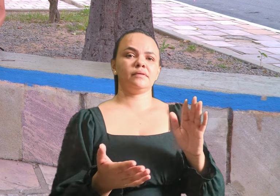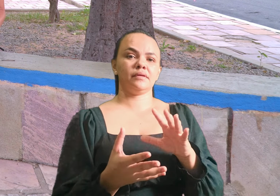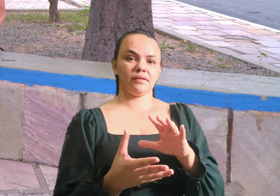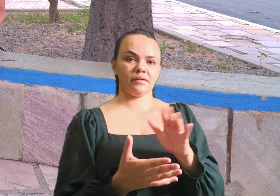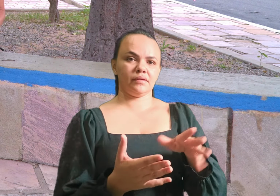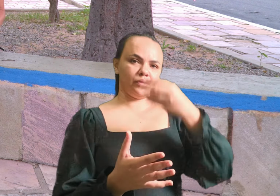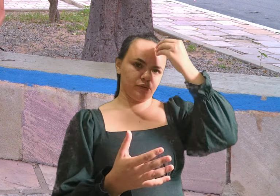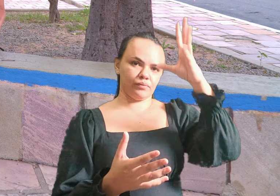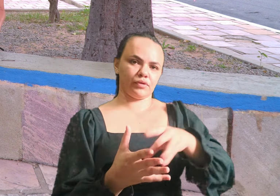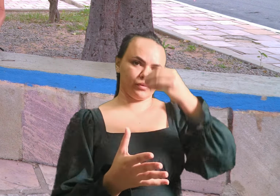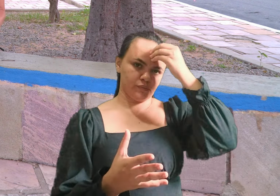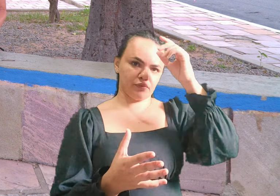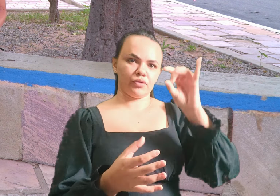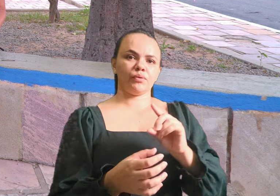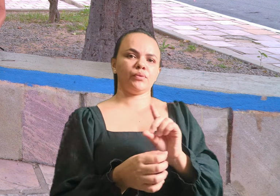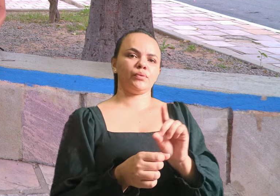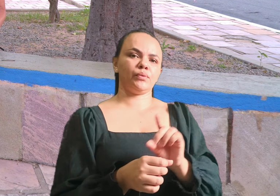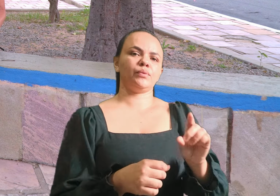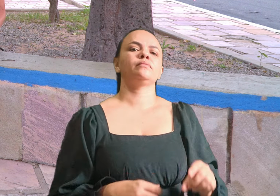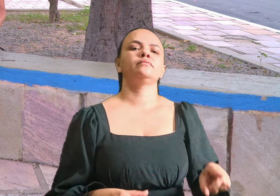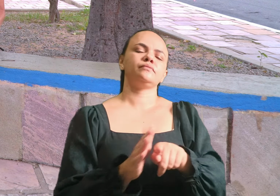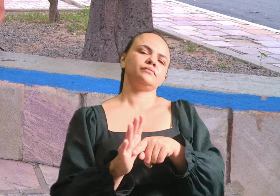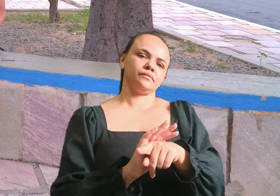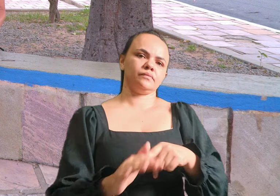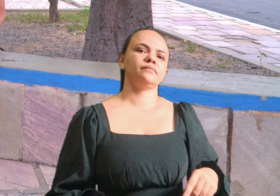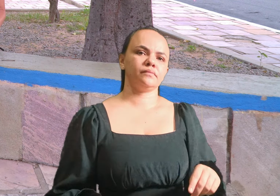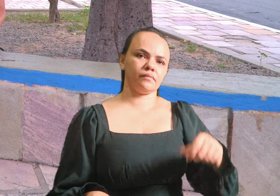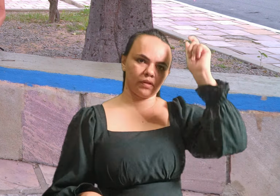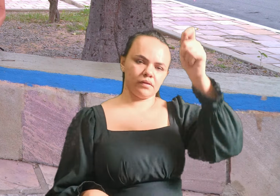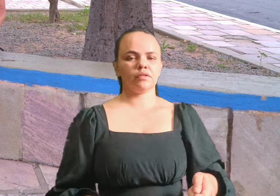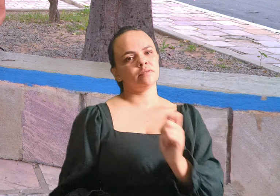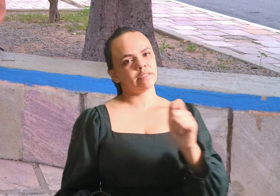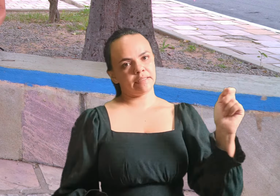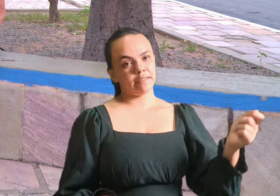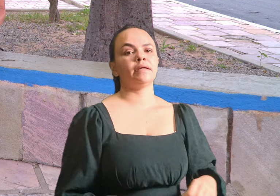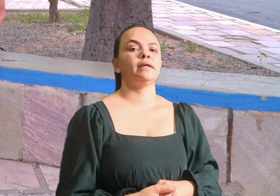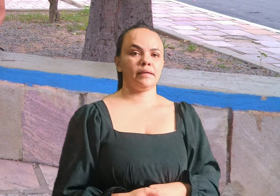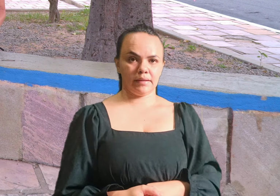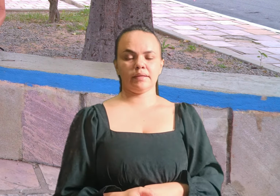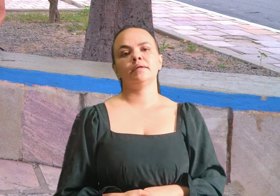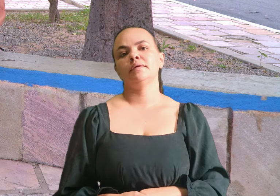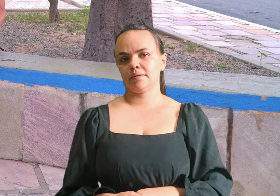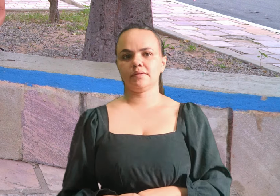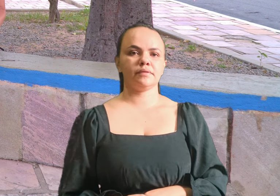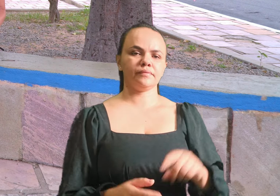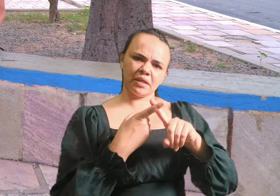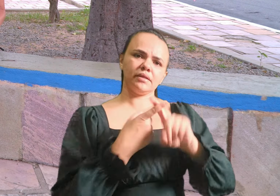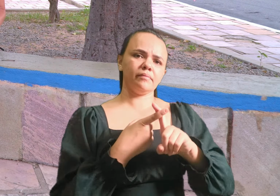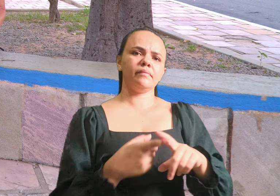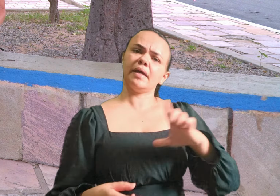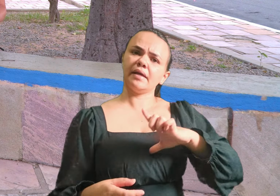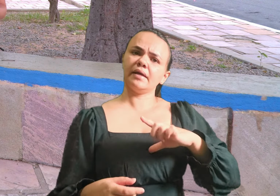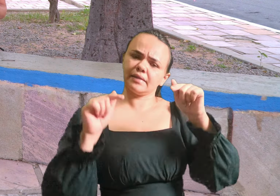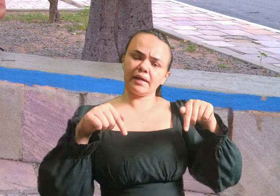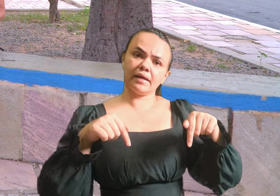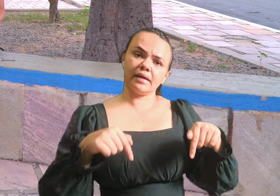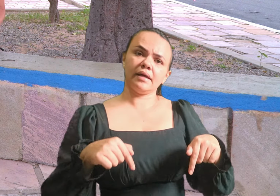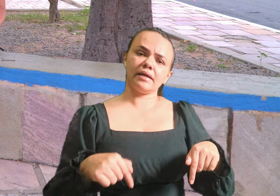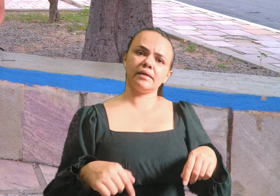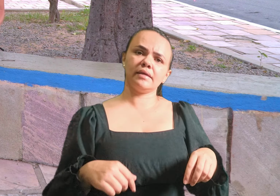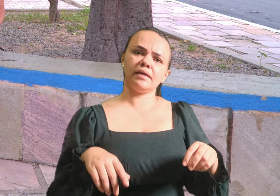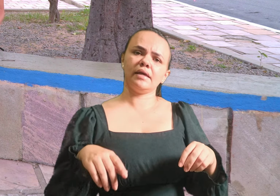teses de doutorado nossas rezadeiras benzedeiras e nós temos também aqui ainda